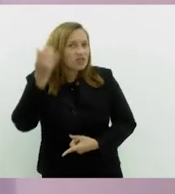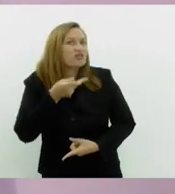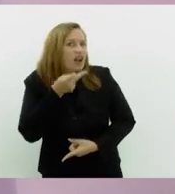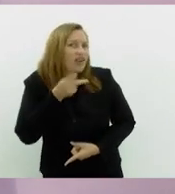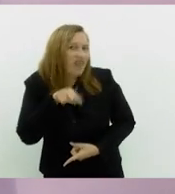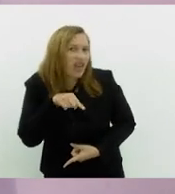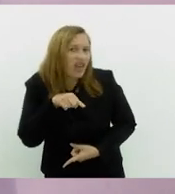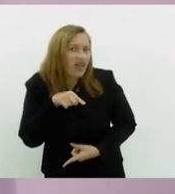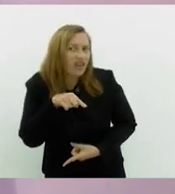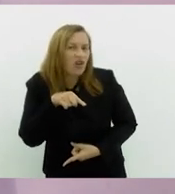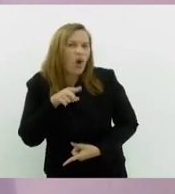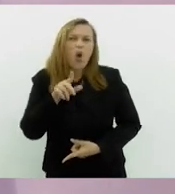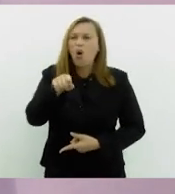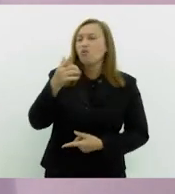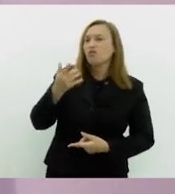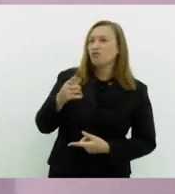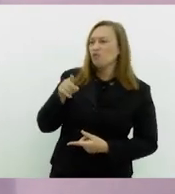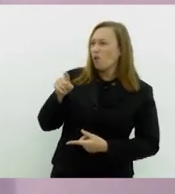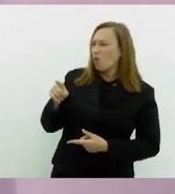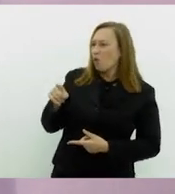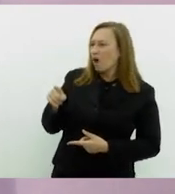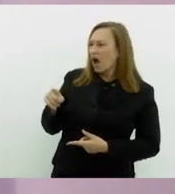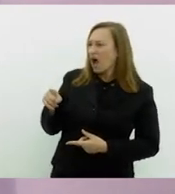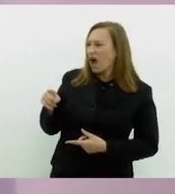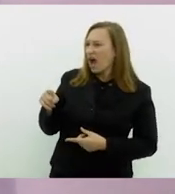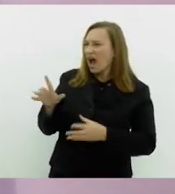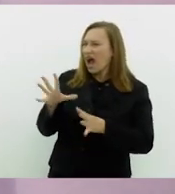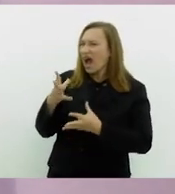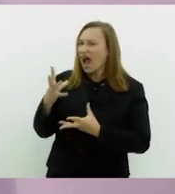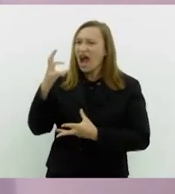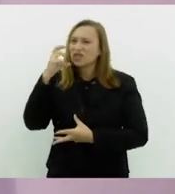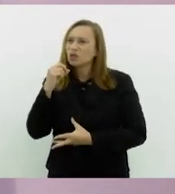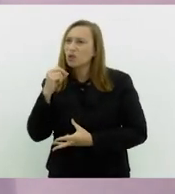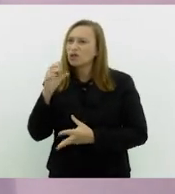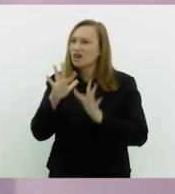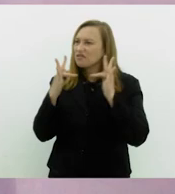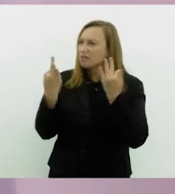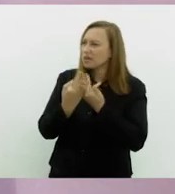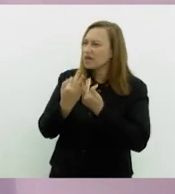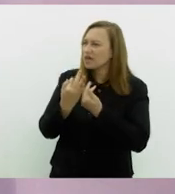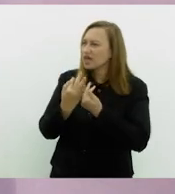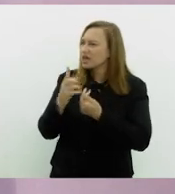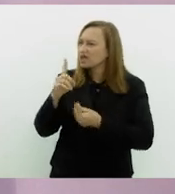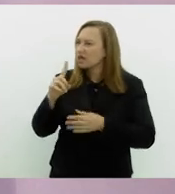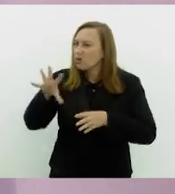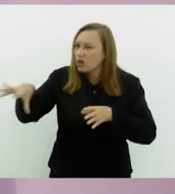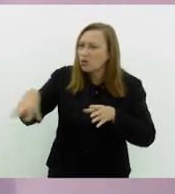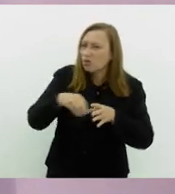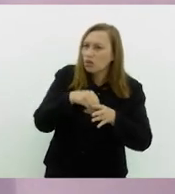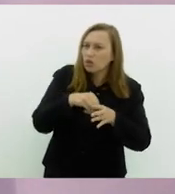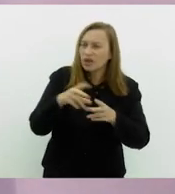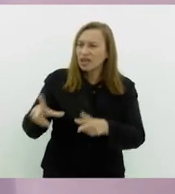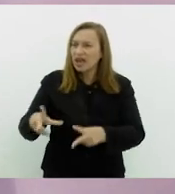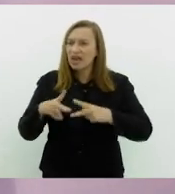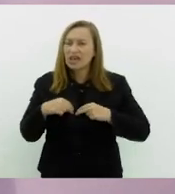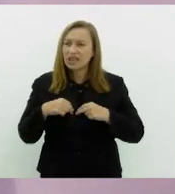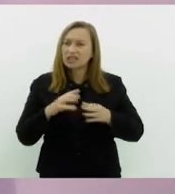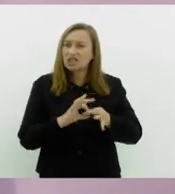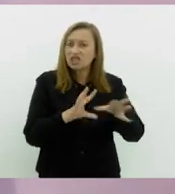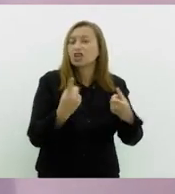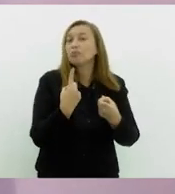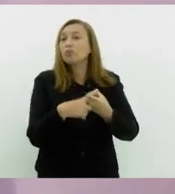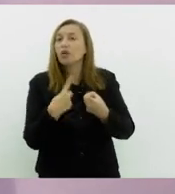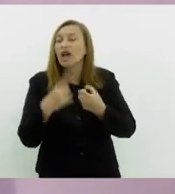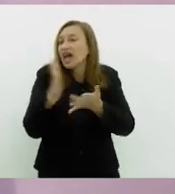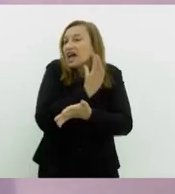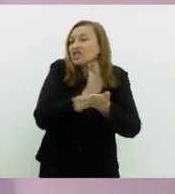não é? Ou você é a família no afeto? A gente quer saber se é família também na herança deixada. Por quê? Muitas